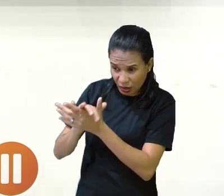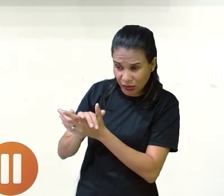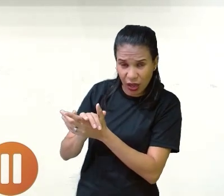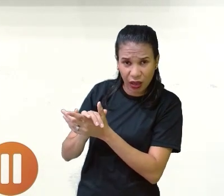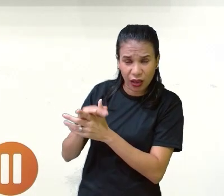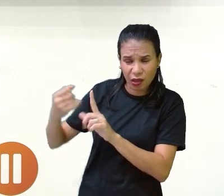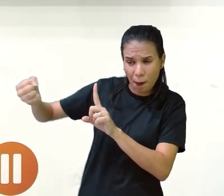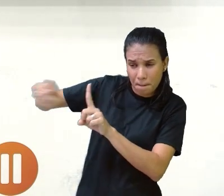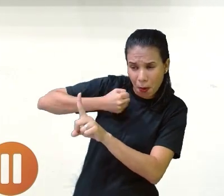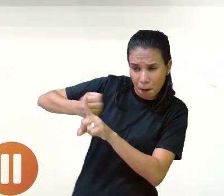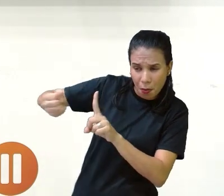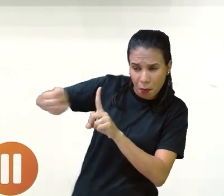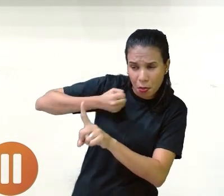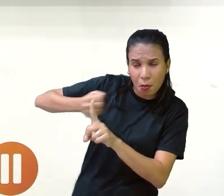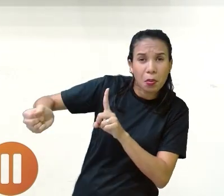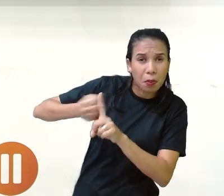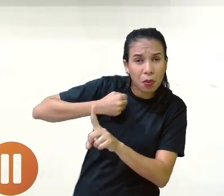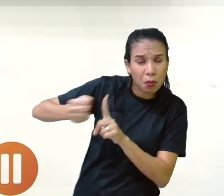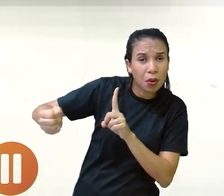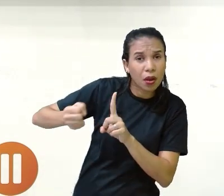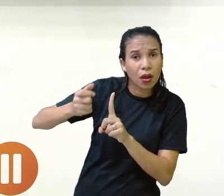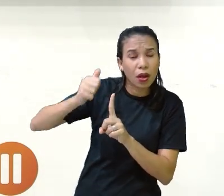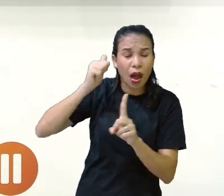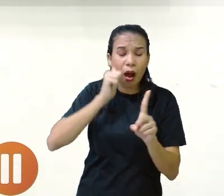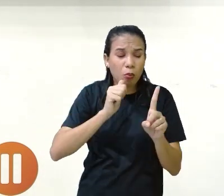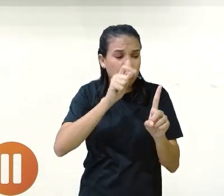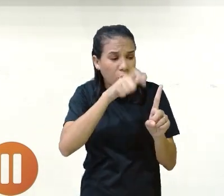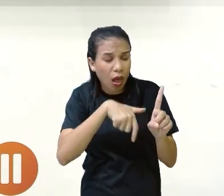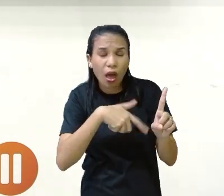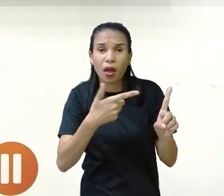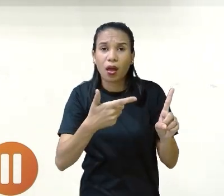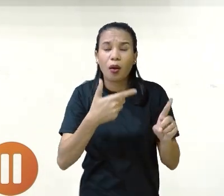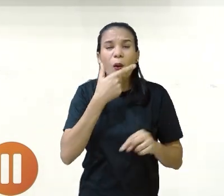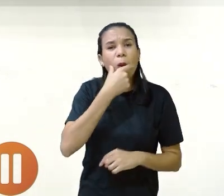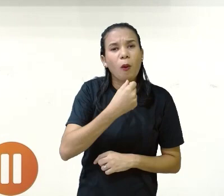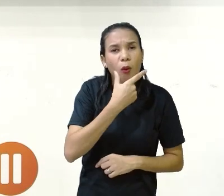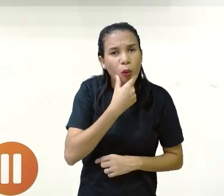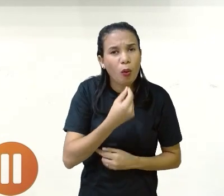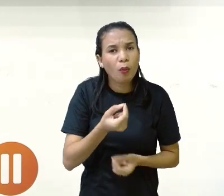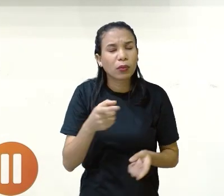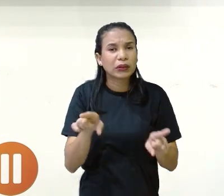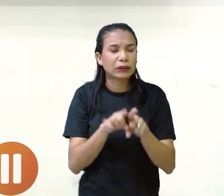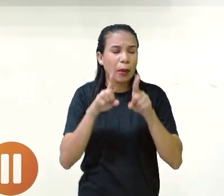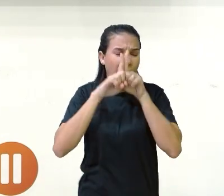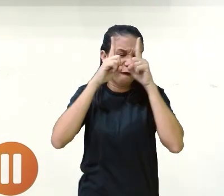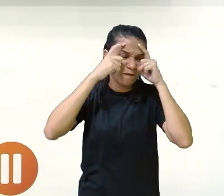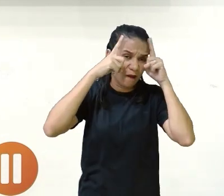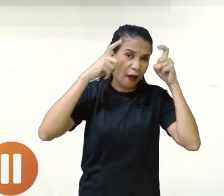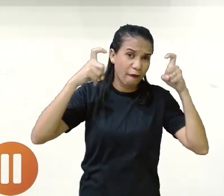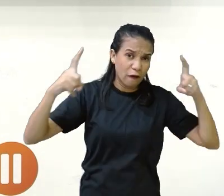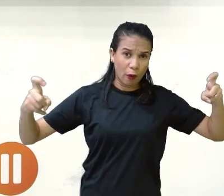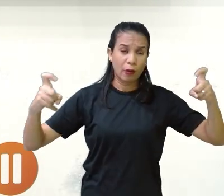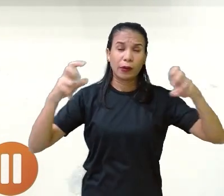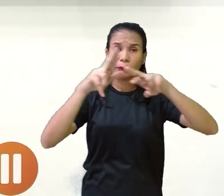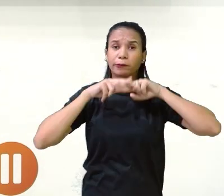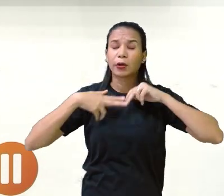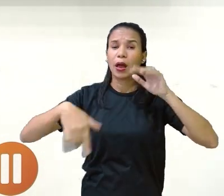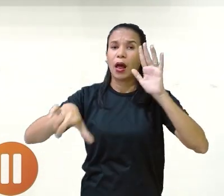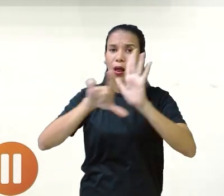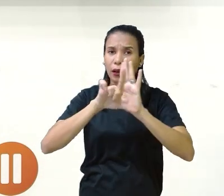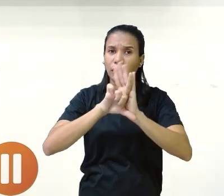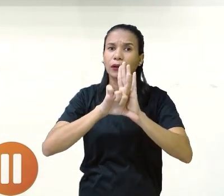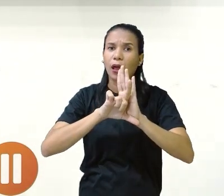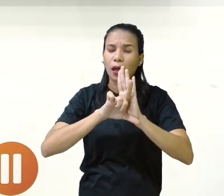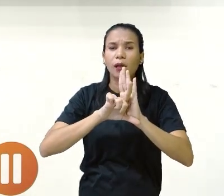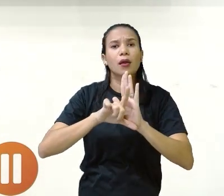suas parceiras, né? A mulher que agride, o homem que agride a mulher. Então, a Lei Maria da Penha, ela vem